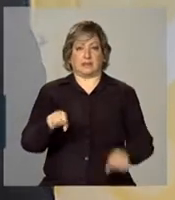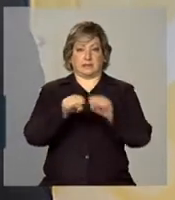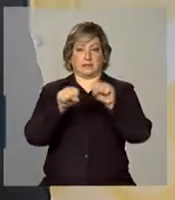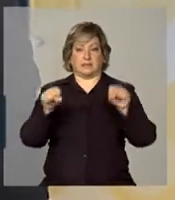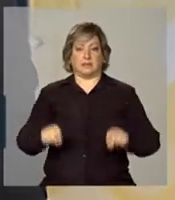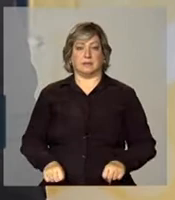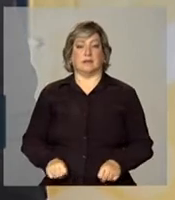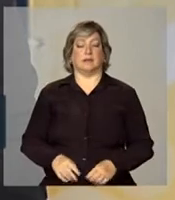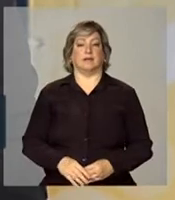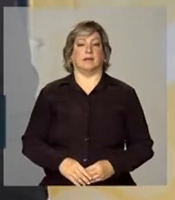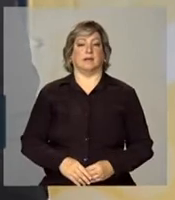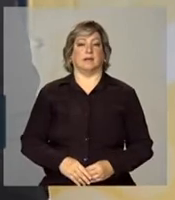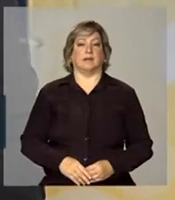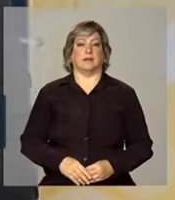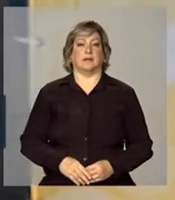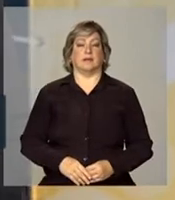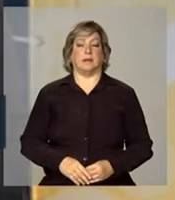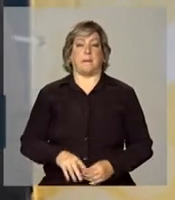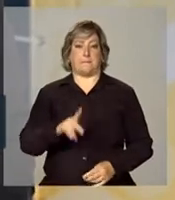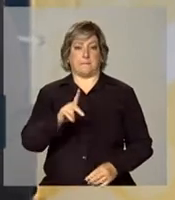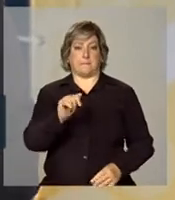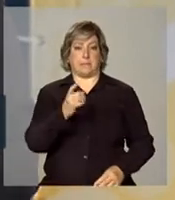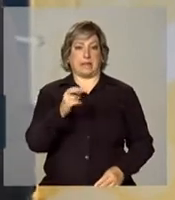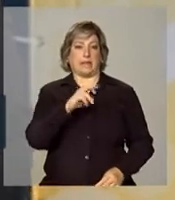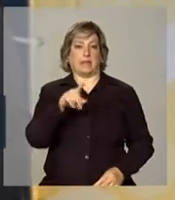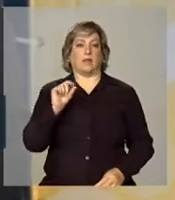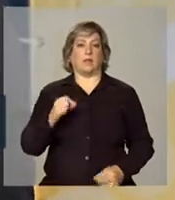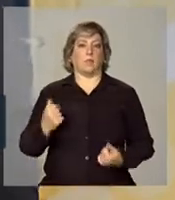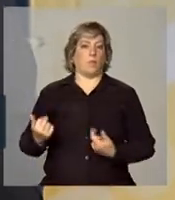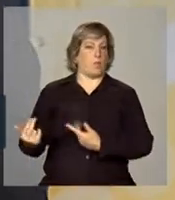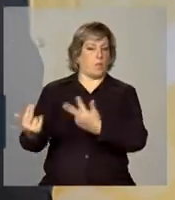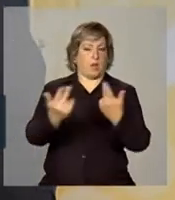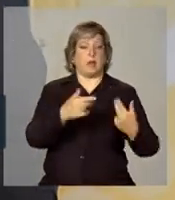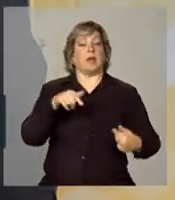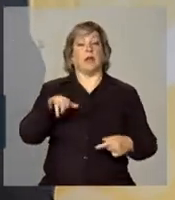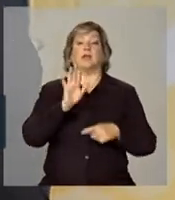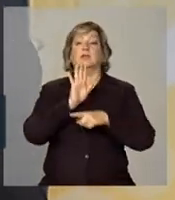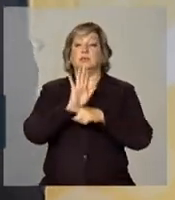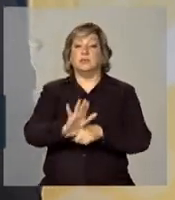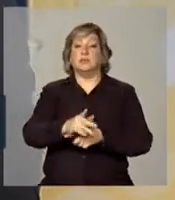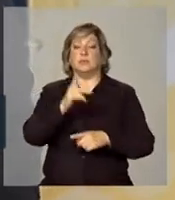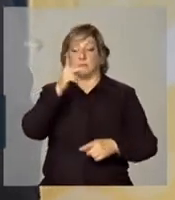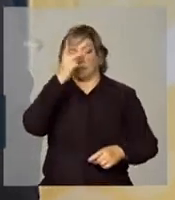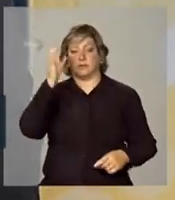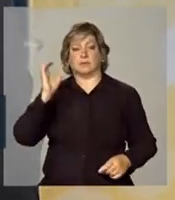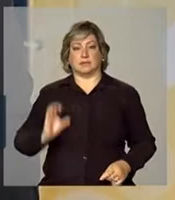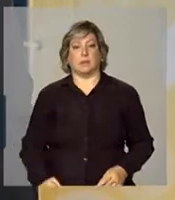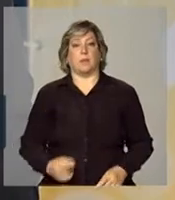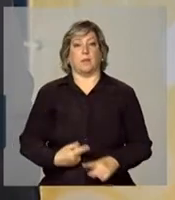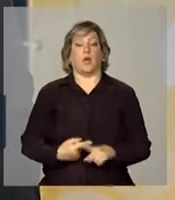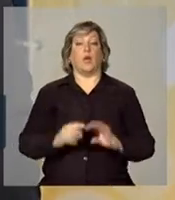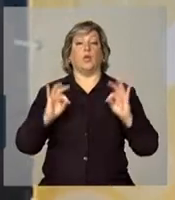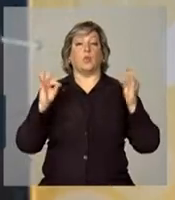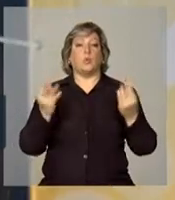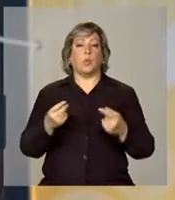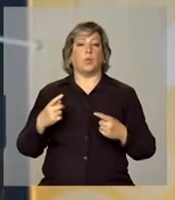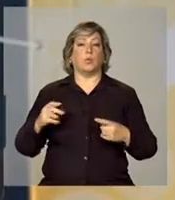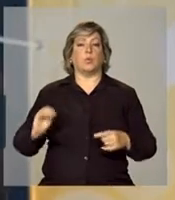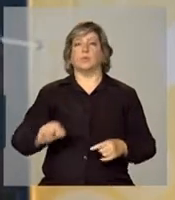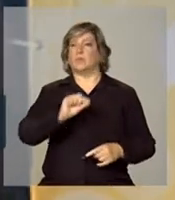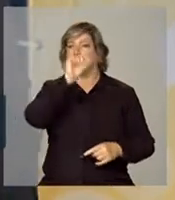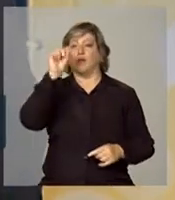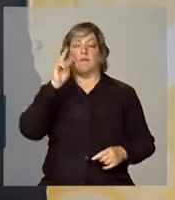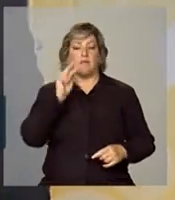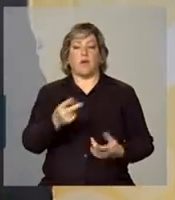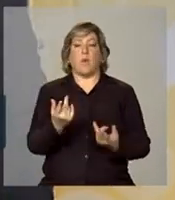sistema ser padronizado, tá, ele traz um benefício ao cidadão, tá, pois em todos os entes que ele entrar, ele vai ver a mesma